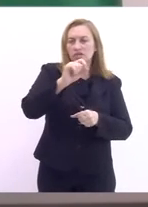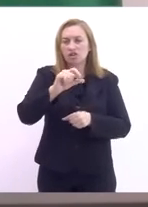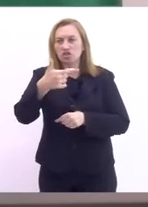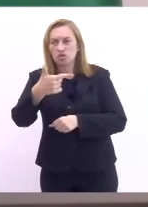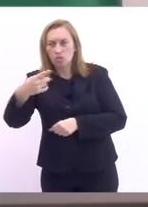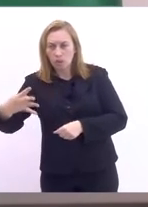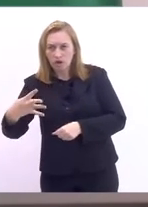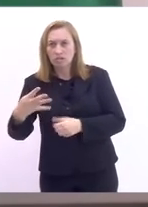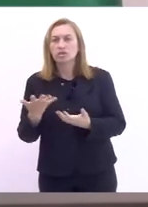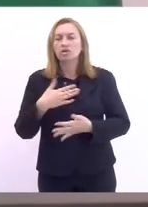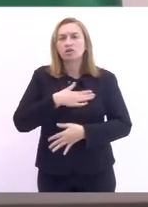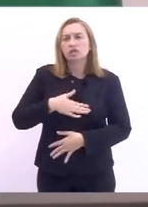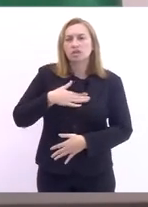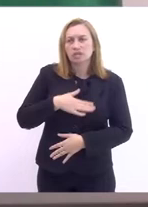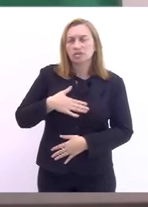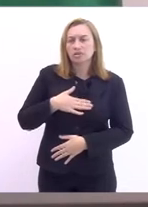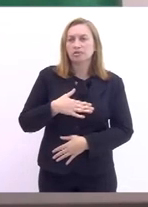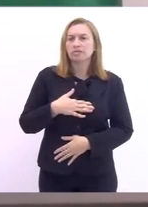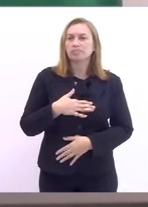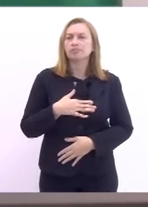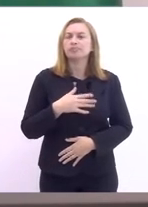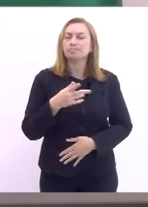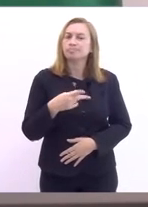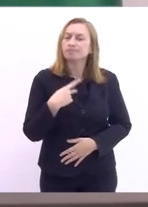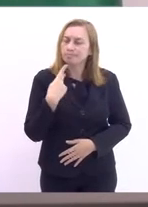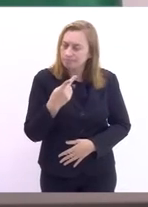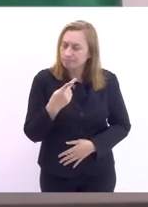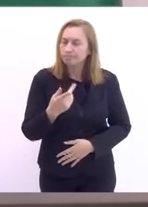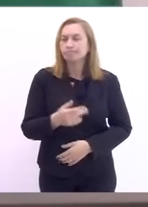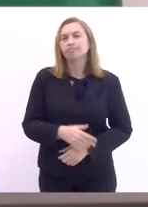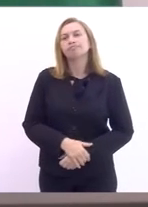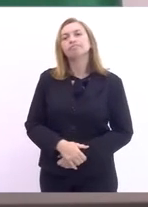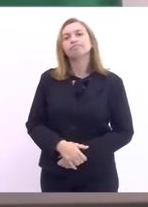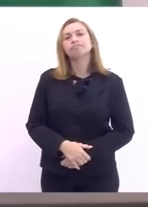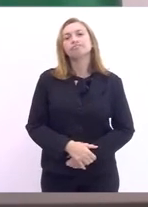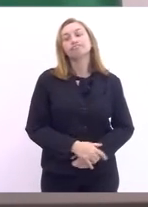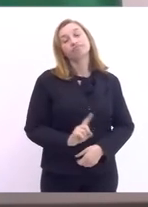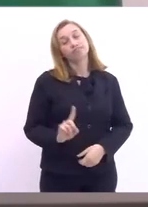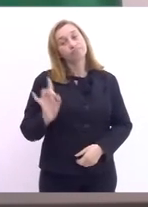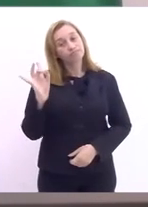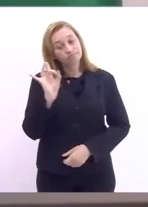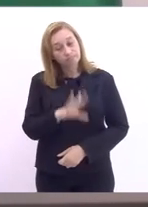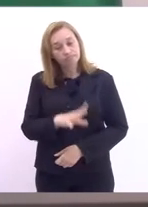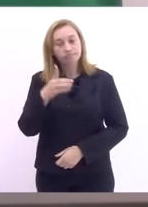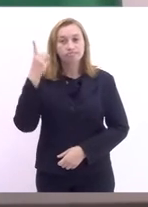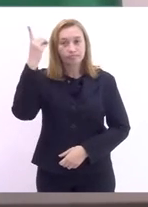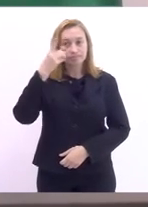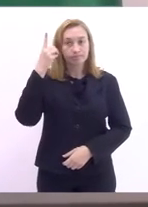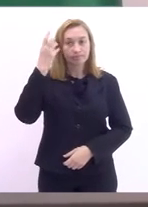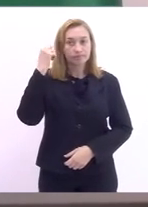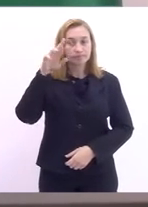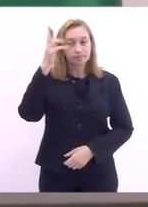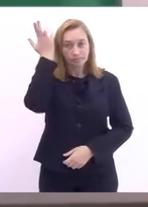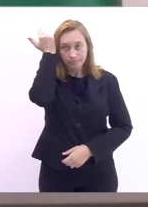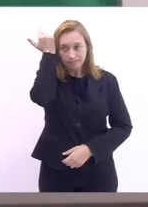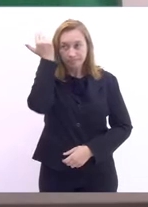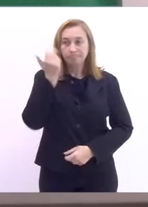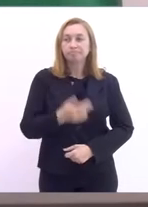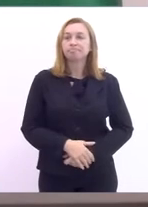é essa observação, né? E a última, deputado Eliomar Coelho,